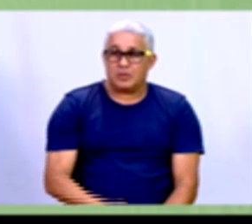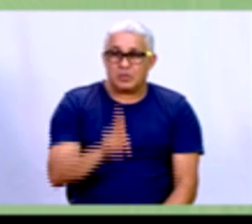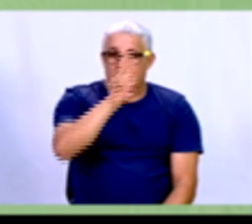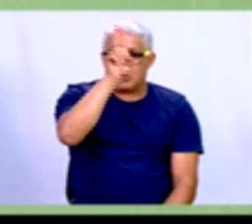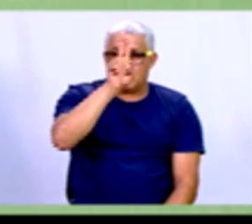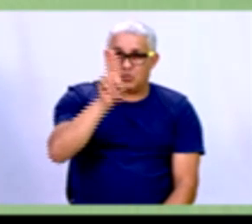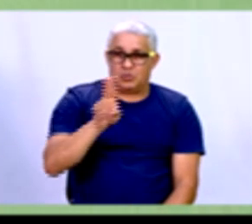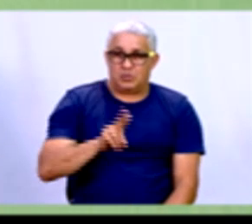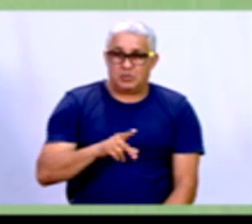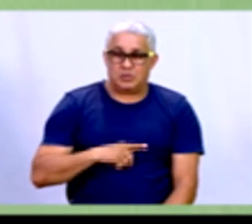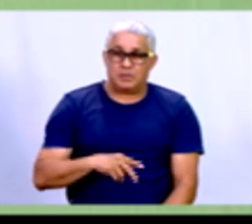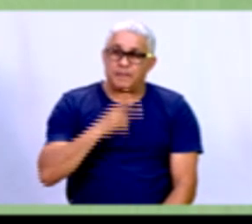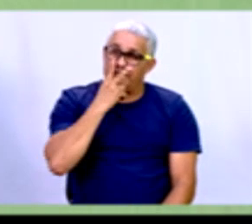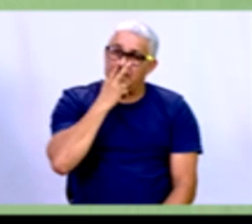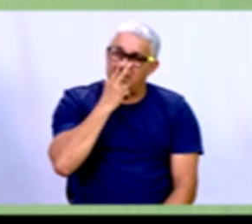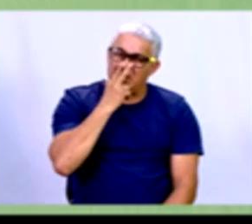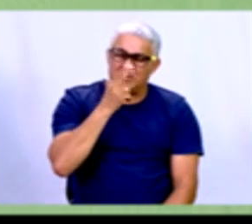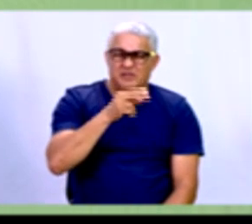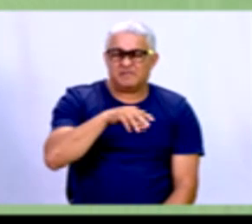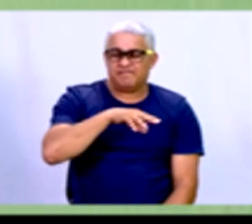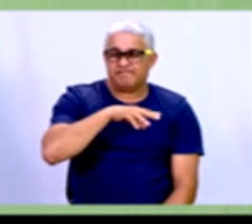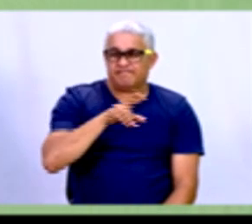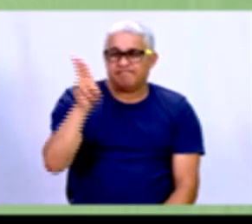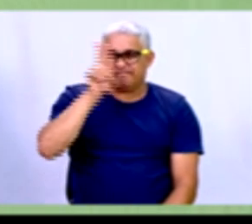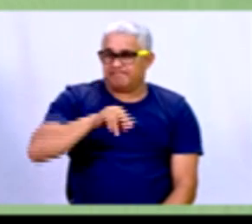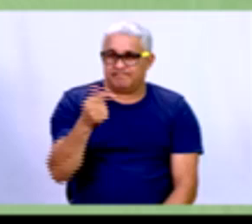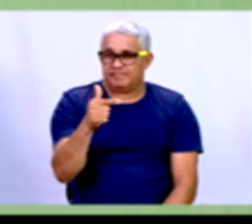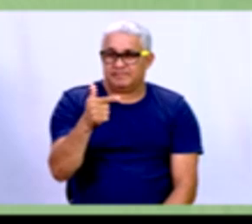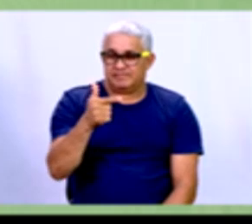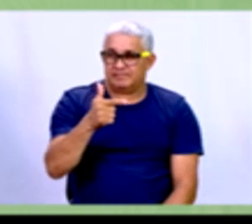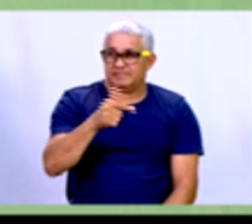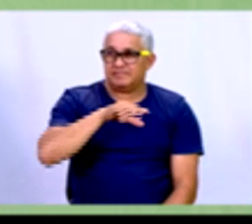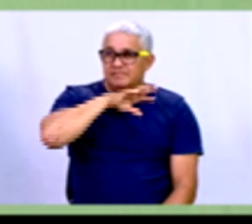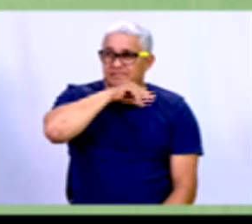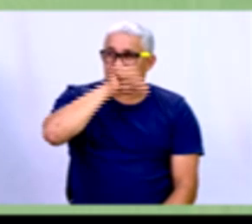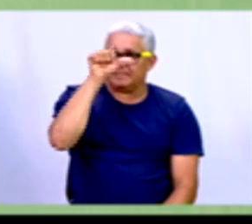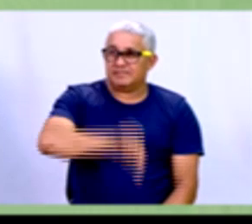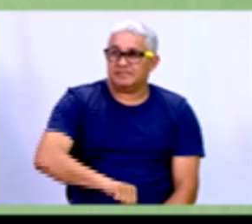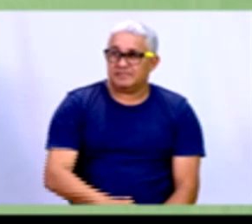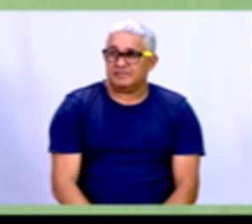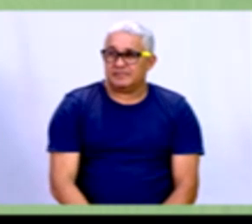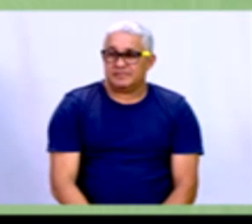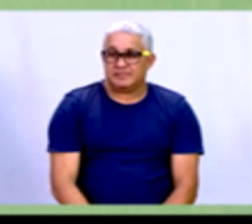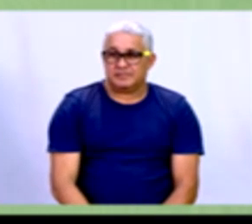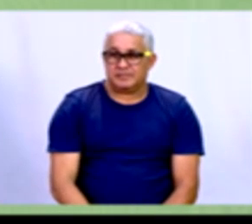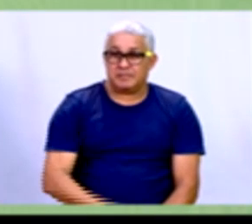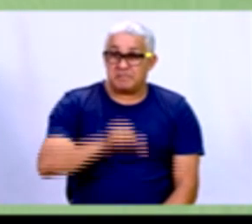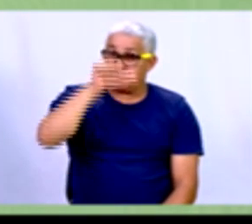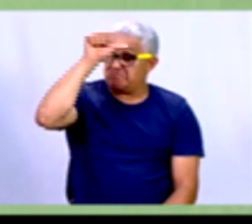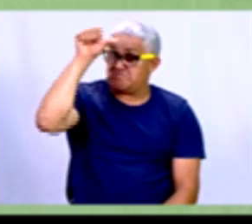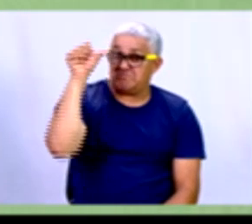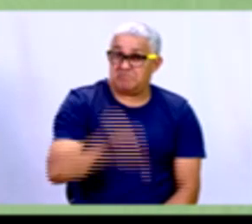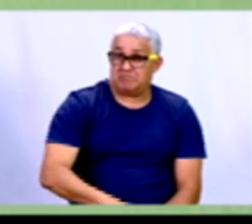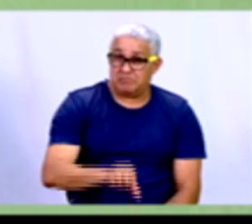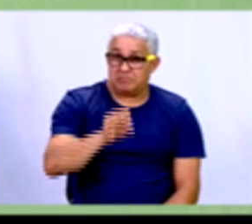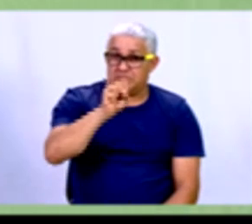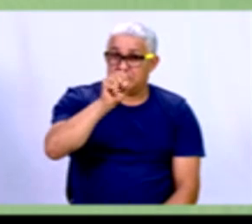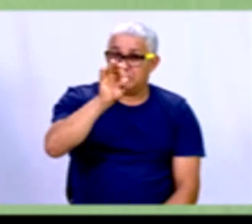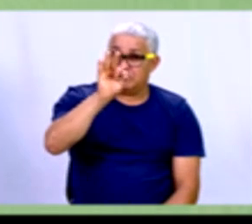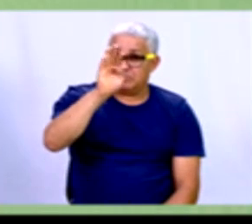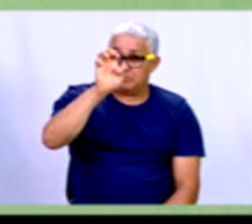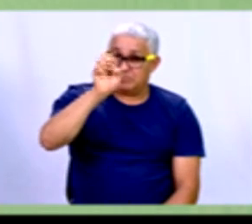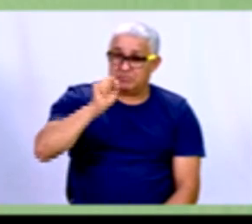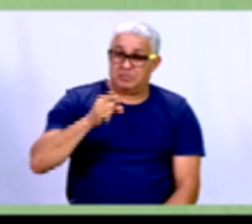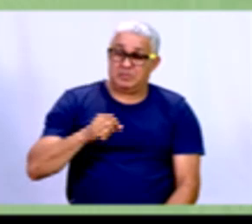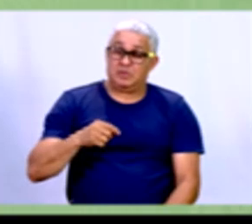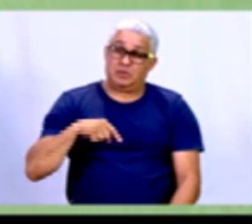pelo visto não tem muita coisa de útil, né? Já que ele está entre os piores sites que a gente encontrou.